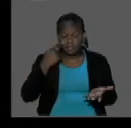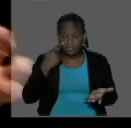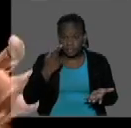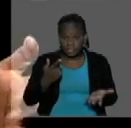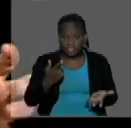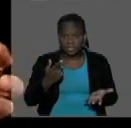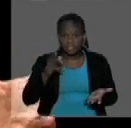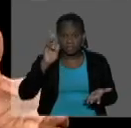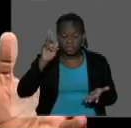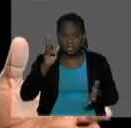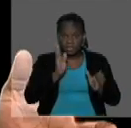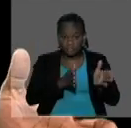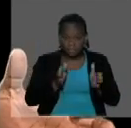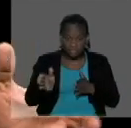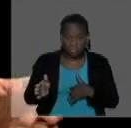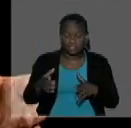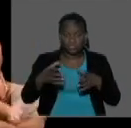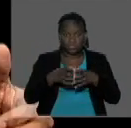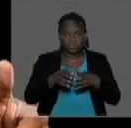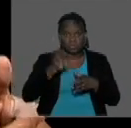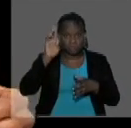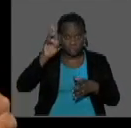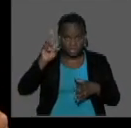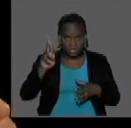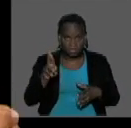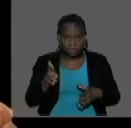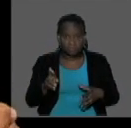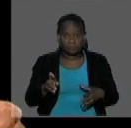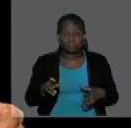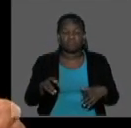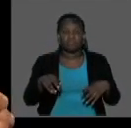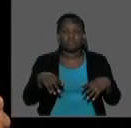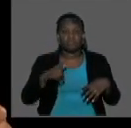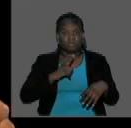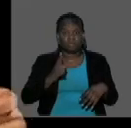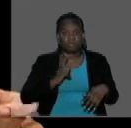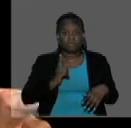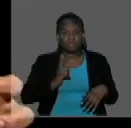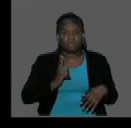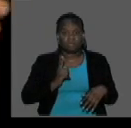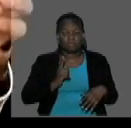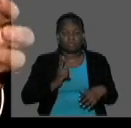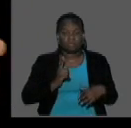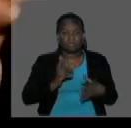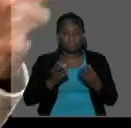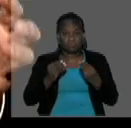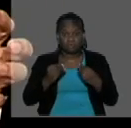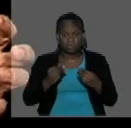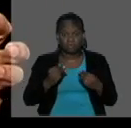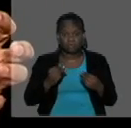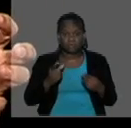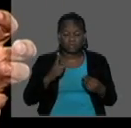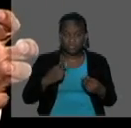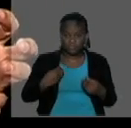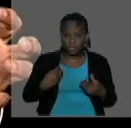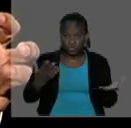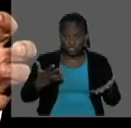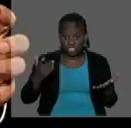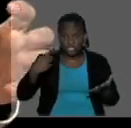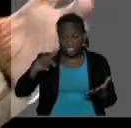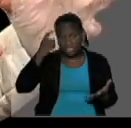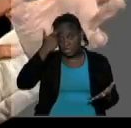dirigir, coordenar uma comunidade de terreiro, é você ter muito presente